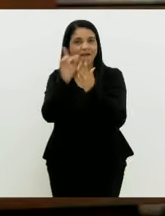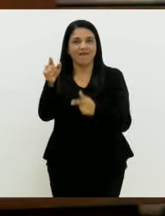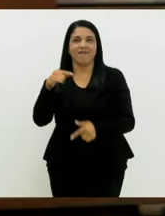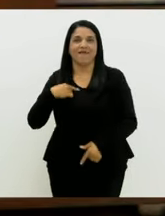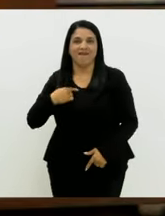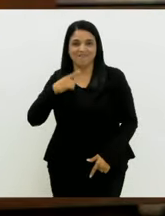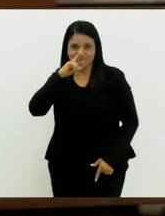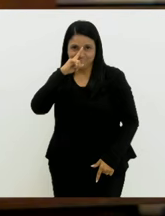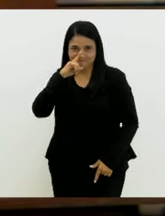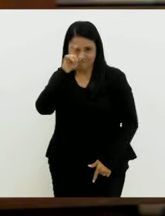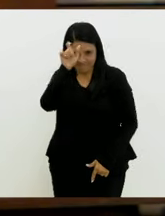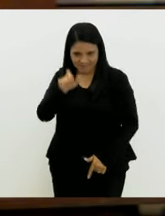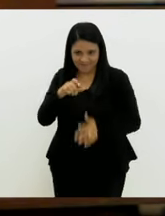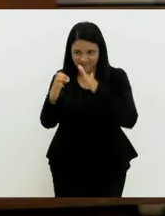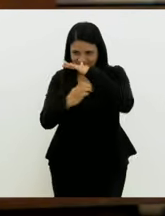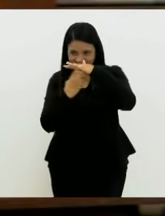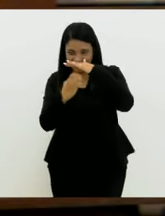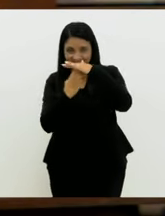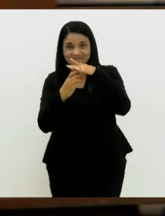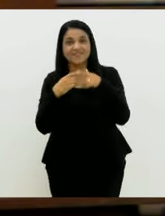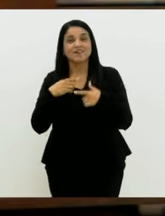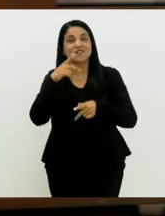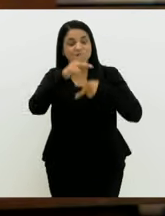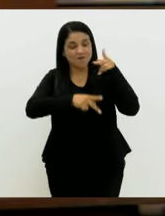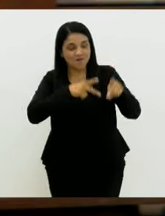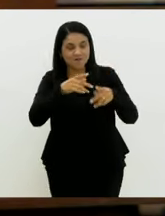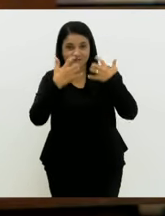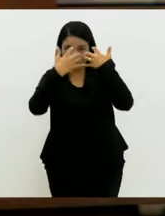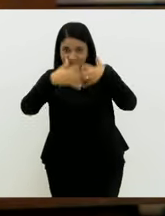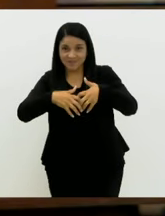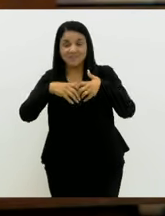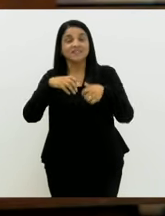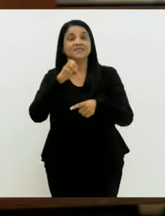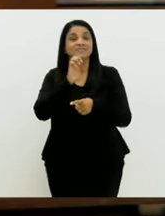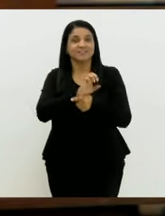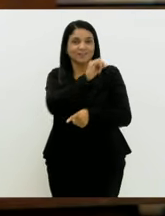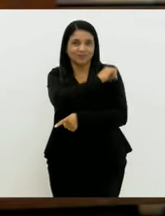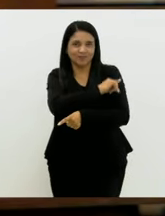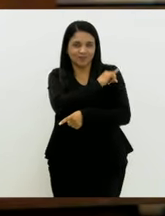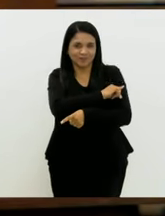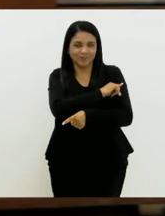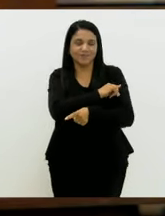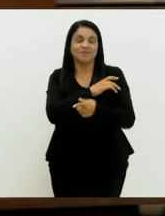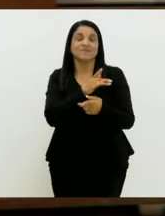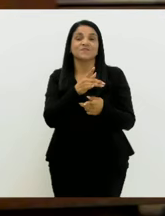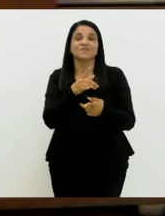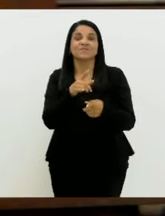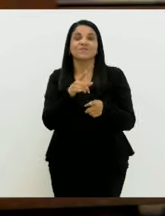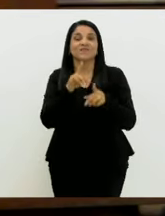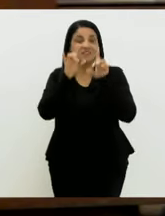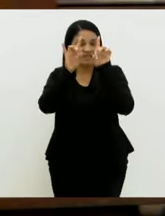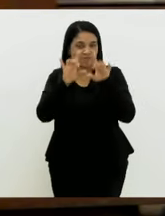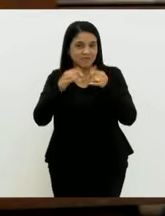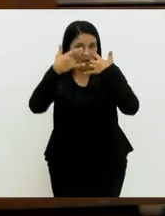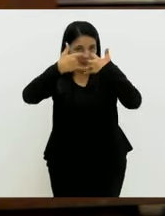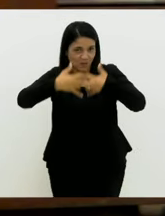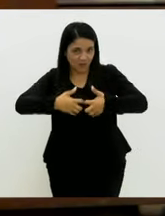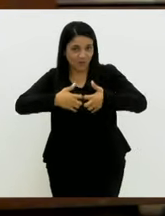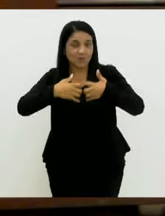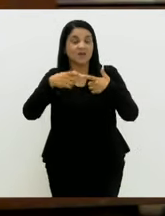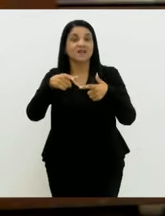dizer para o povo da minha cidade, todo o estado do Rio de Janeiro, mas em especial os petropolitanos e petropolitanas, tem um ou outro ali